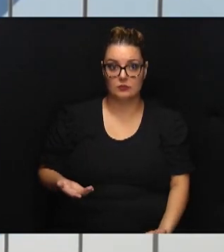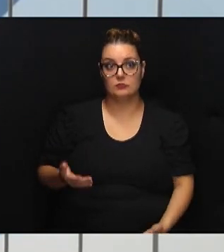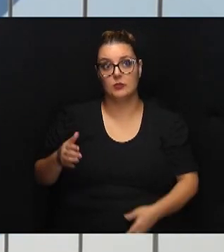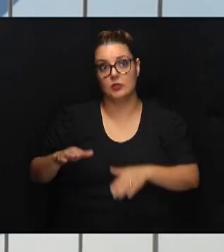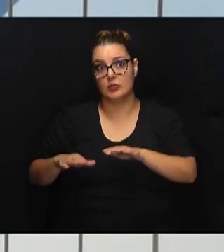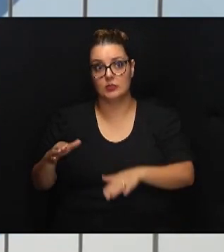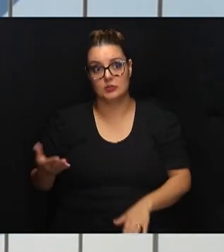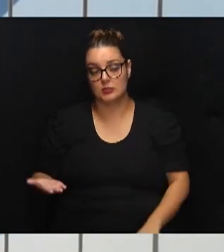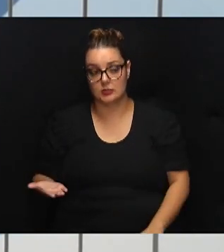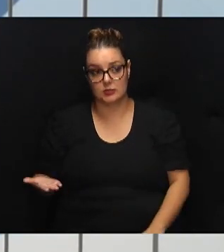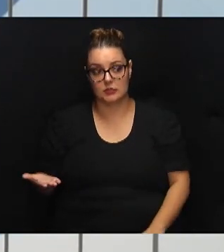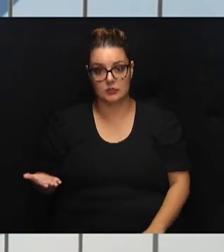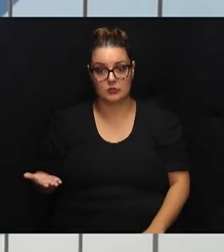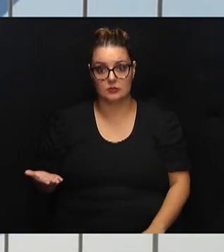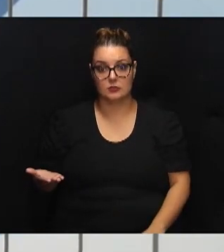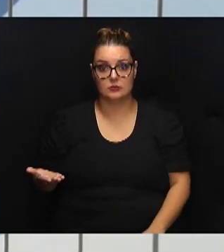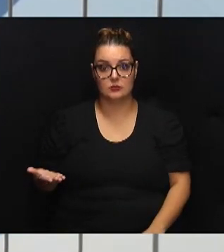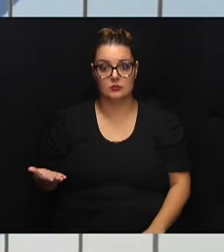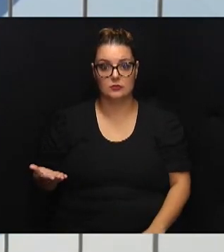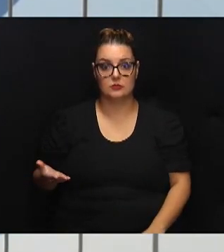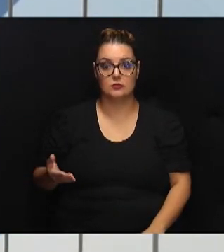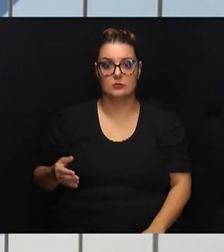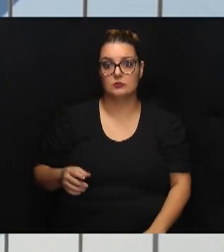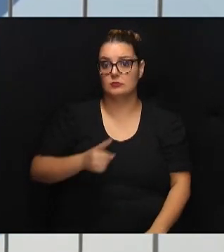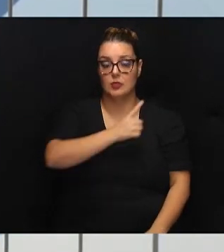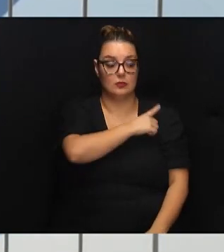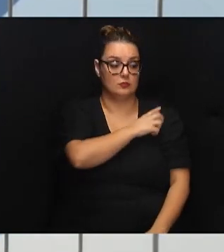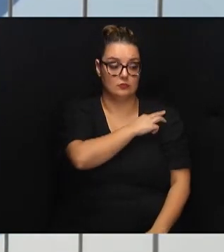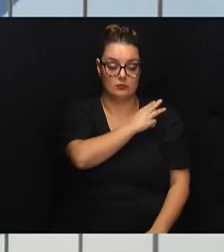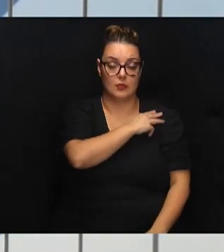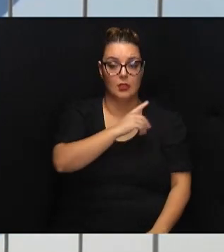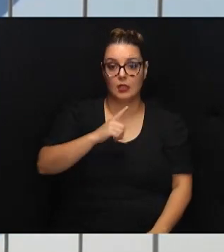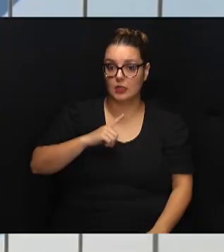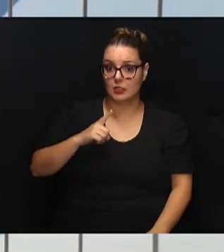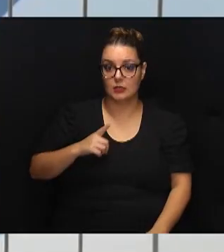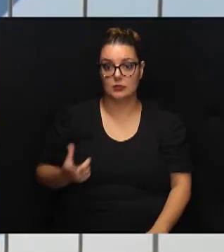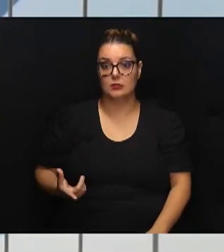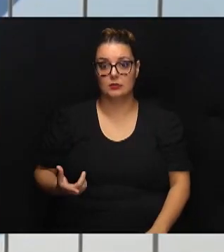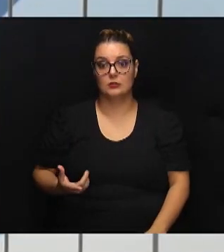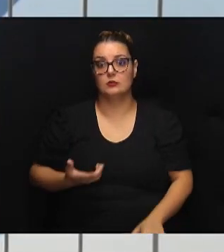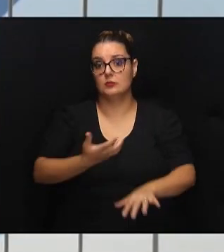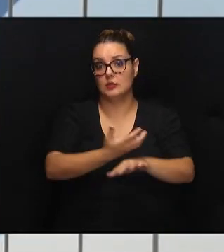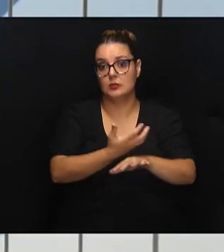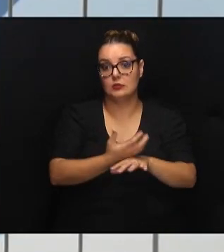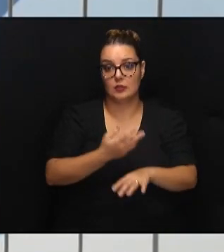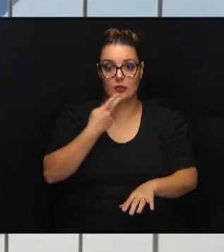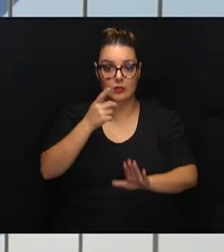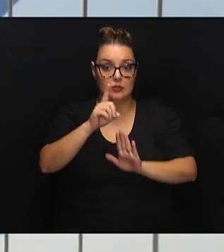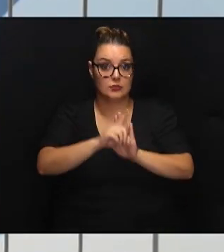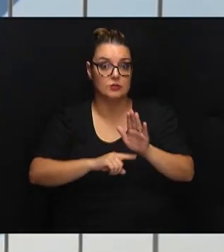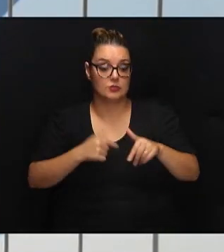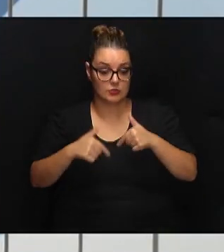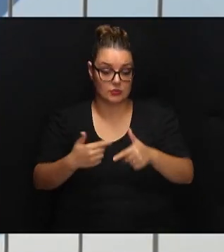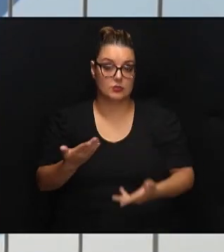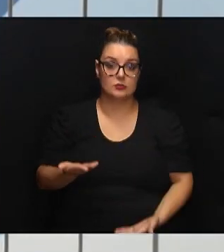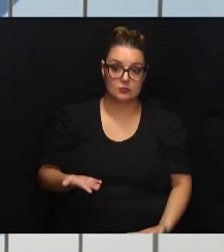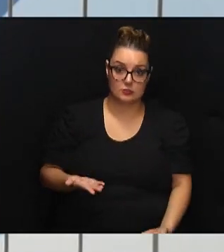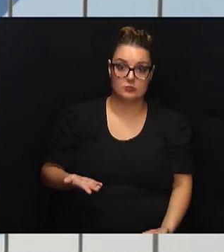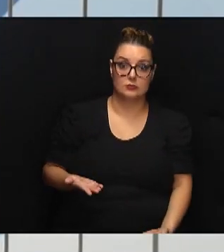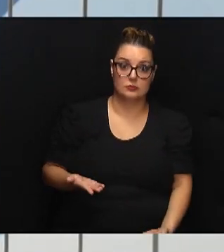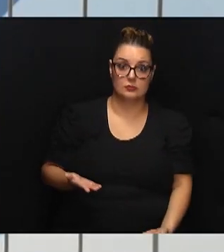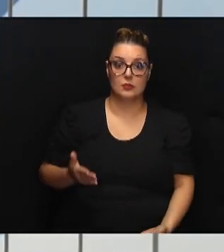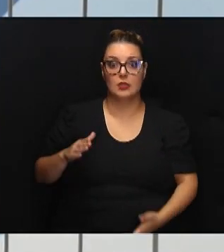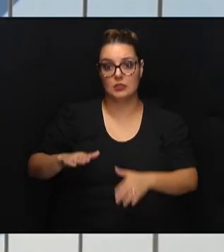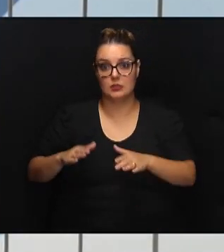talvez no ensino médio ali, ter uma disciplina falando sobre o direito do trabalho, né? A gente às